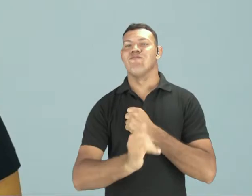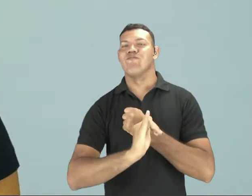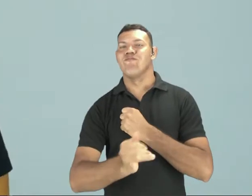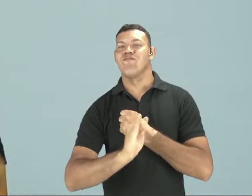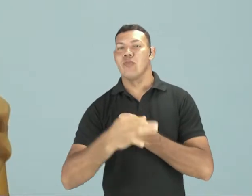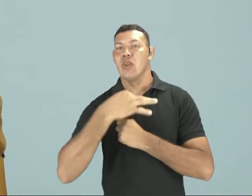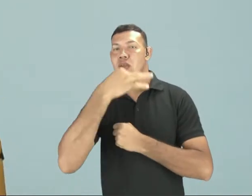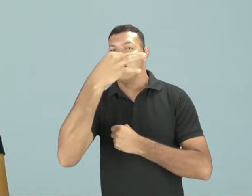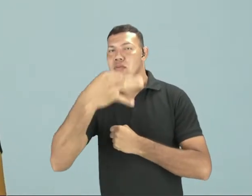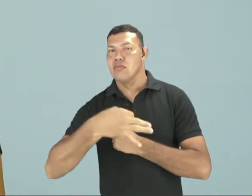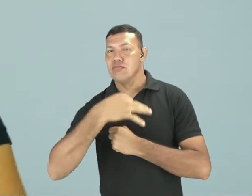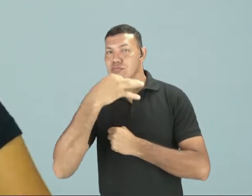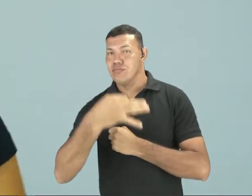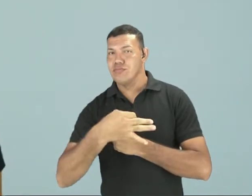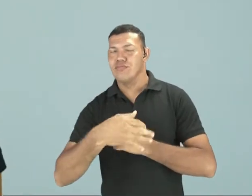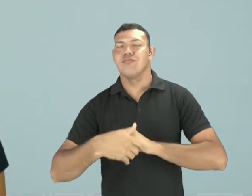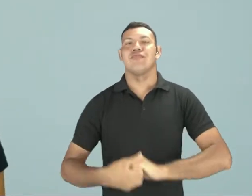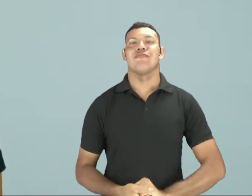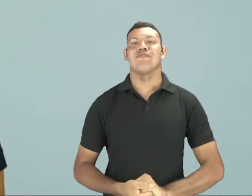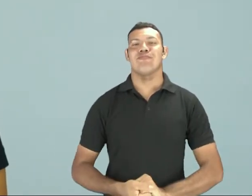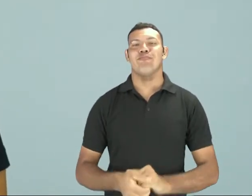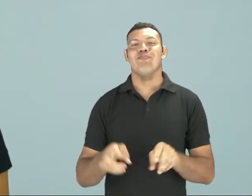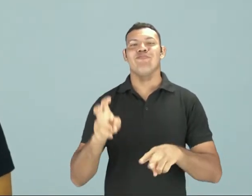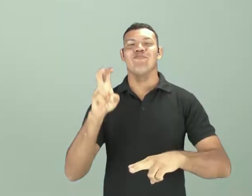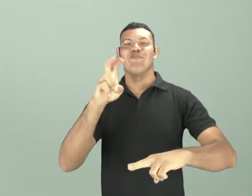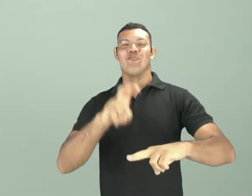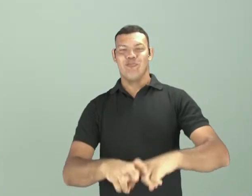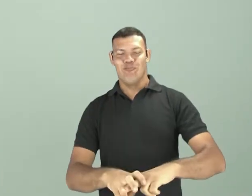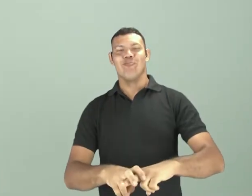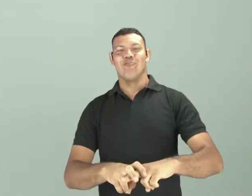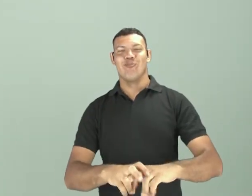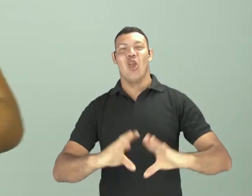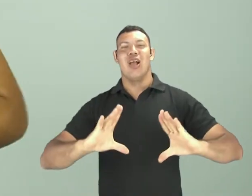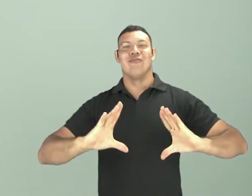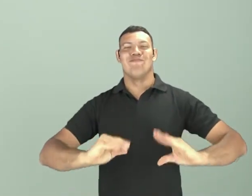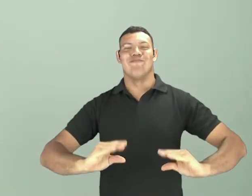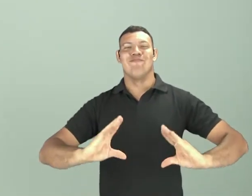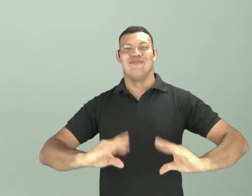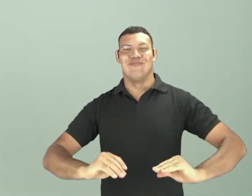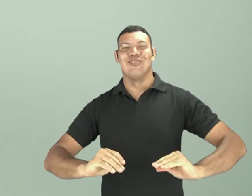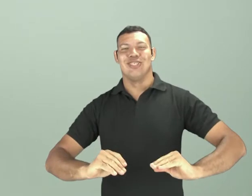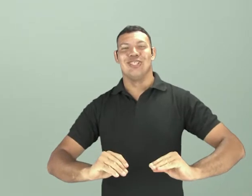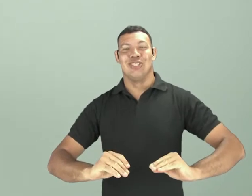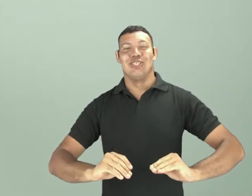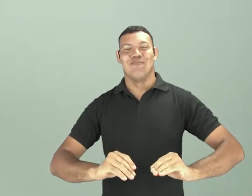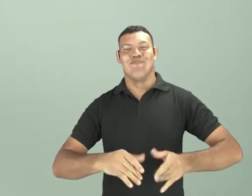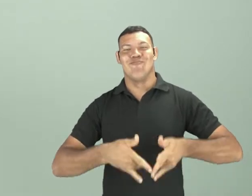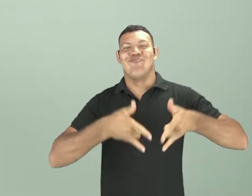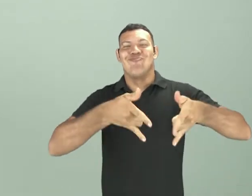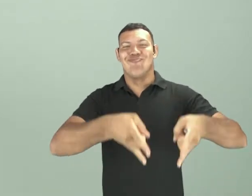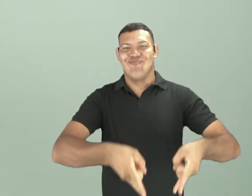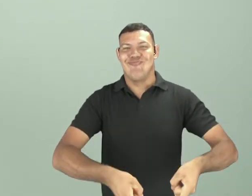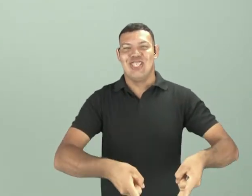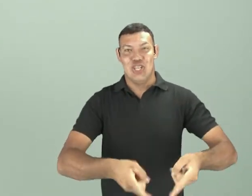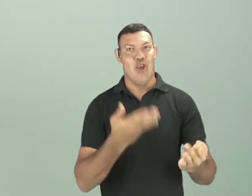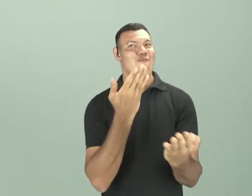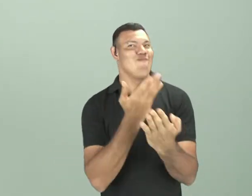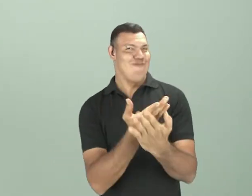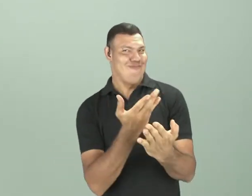argumentativa, ok? Vamos lá? Senta aí, senta no sofá, senta aí no colchão e vamos